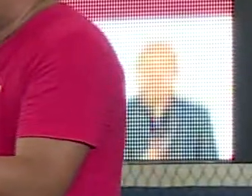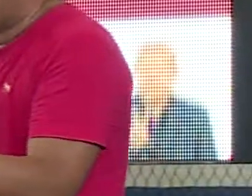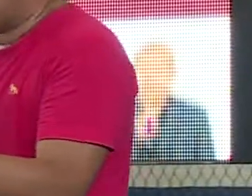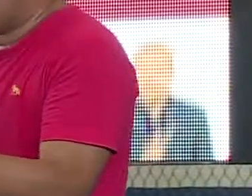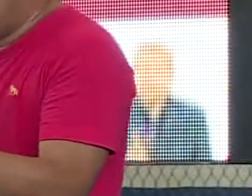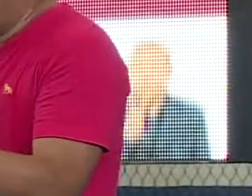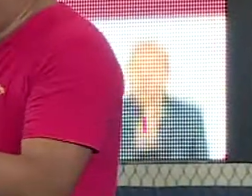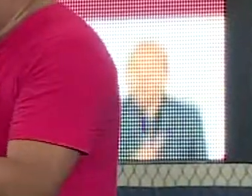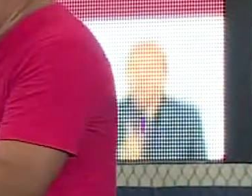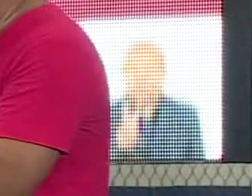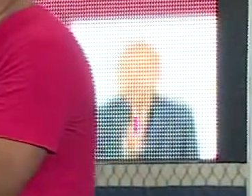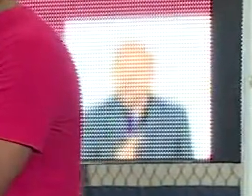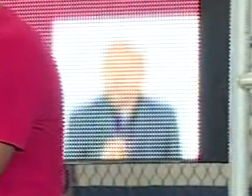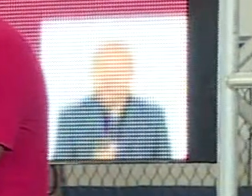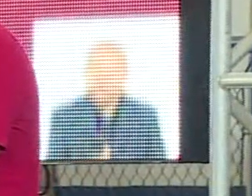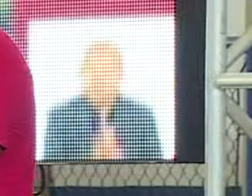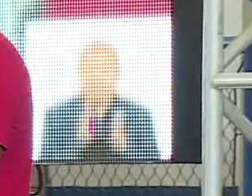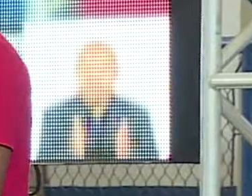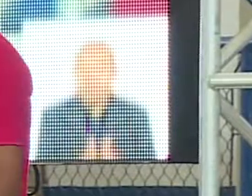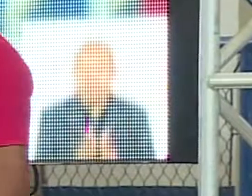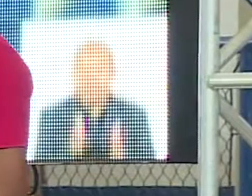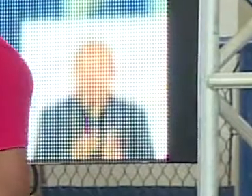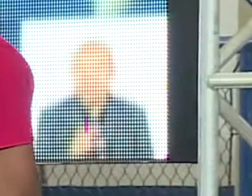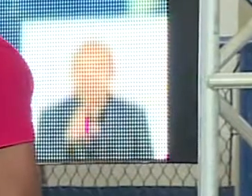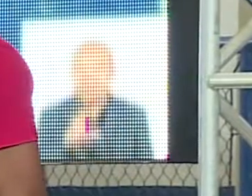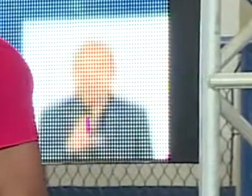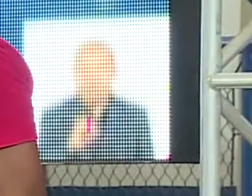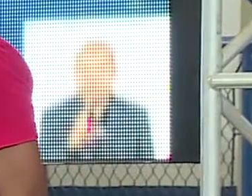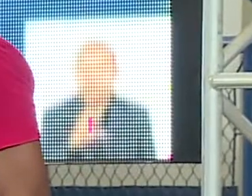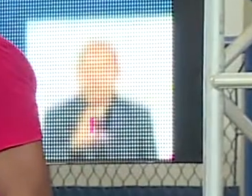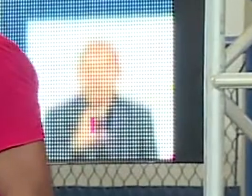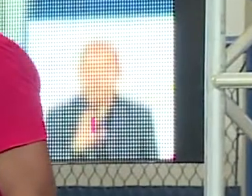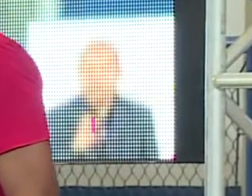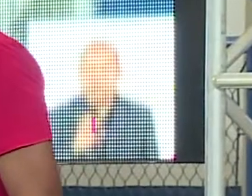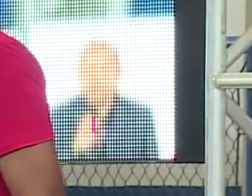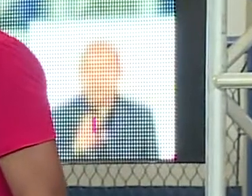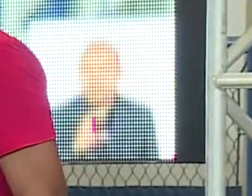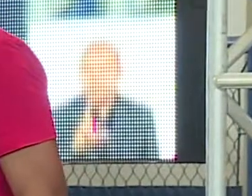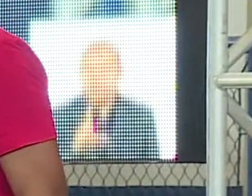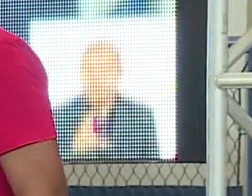arroz, 0. Colesterol do feijão, por que é 0?